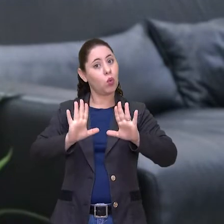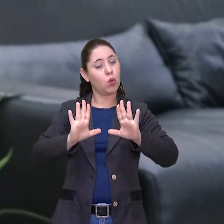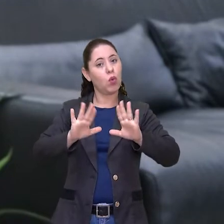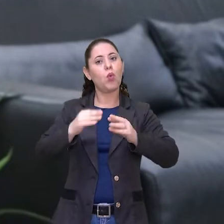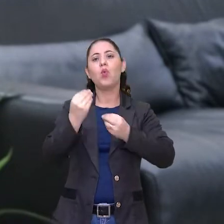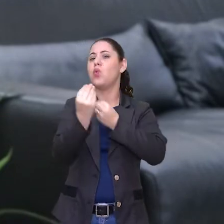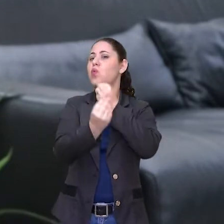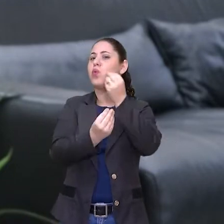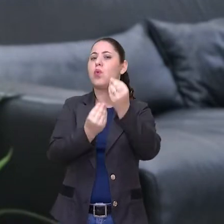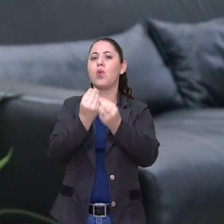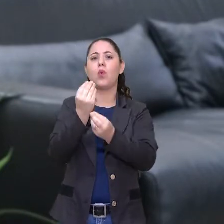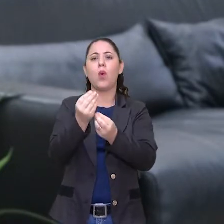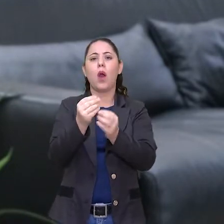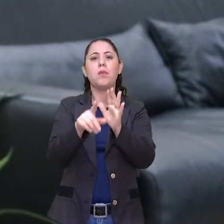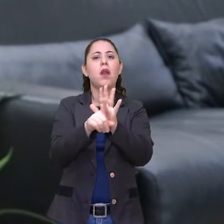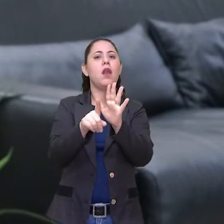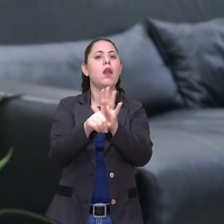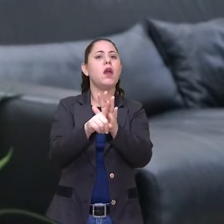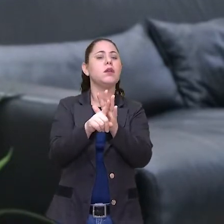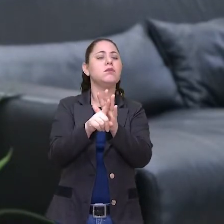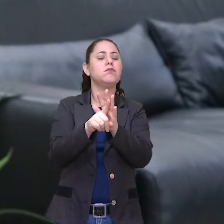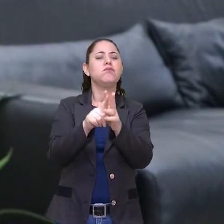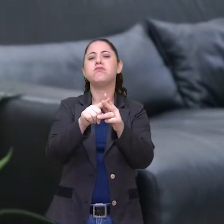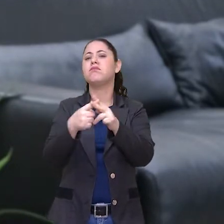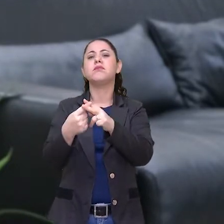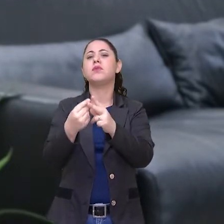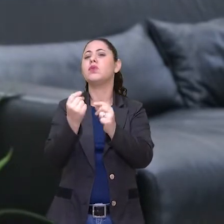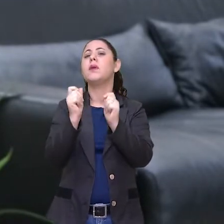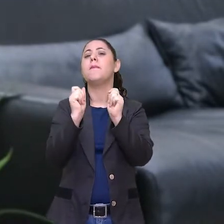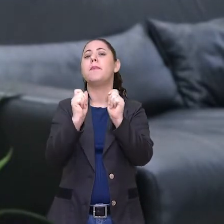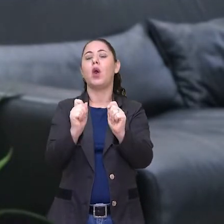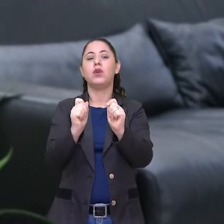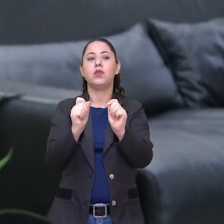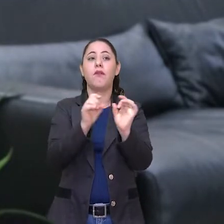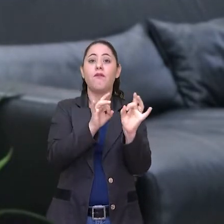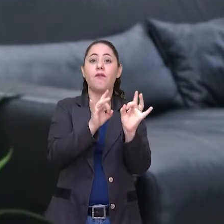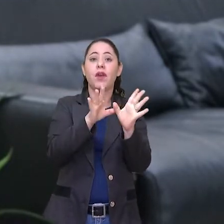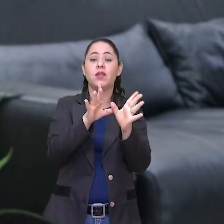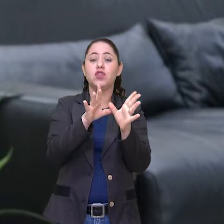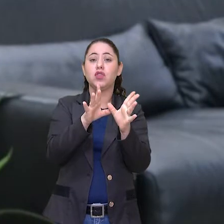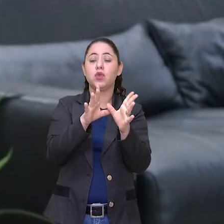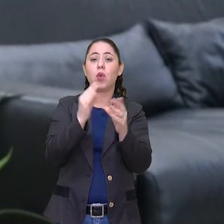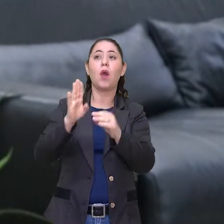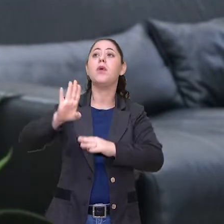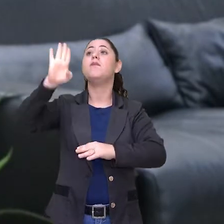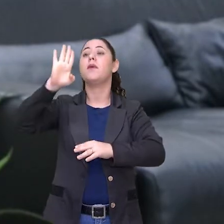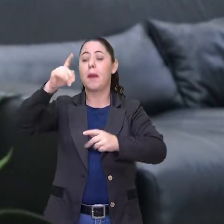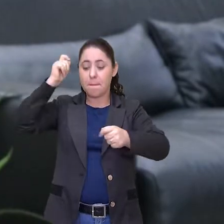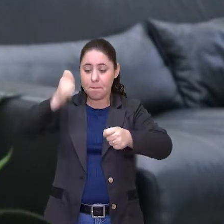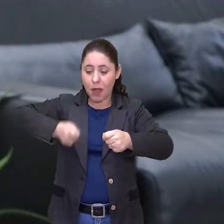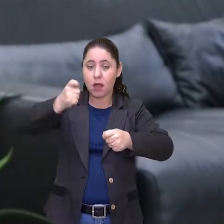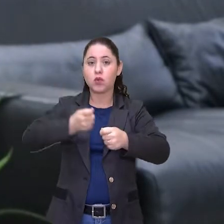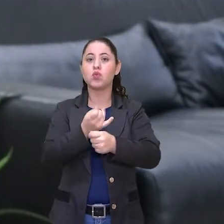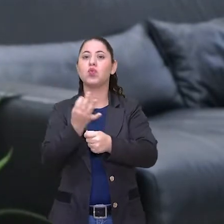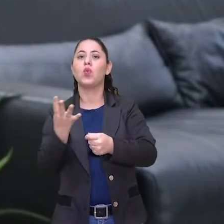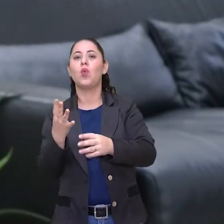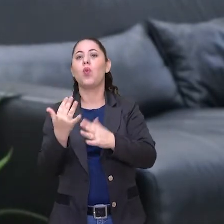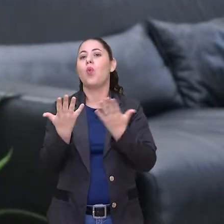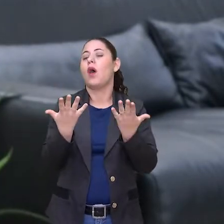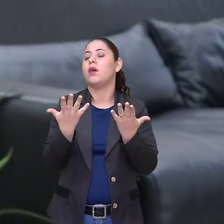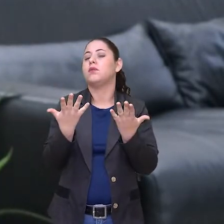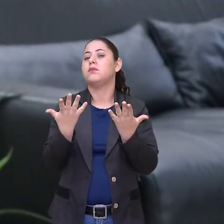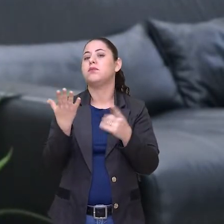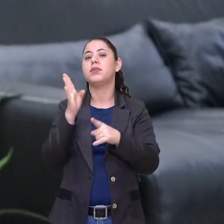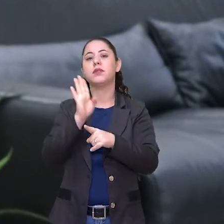Agora, como essa modalidade legal funciona? O que pode ser leiloado? Como participar? E quais